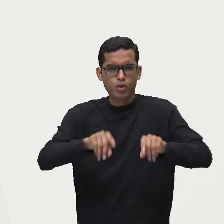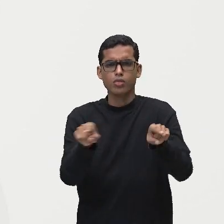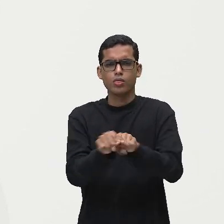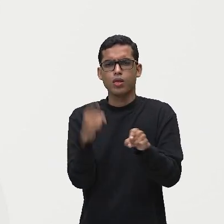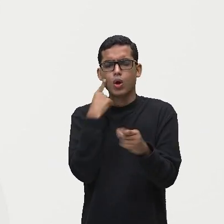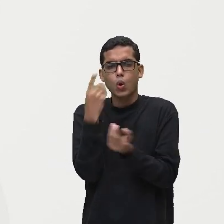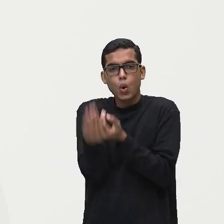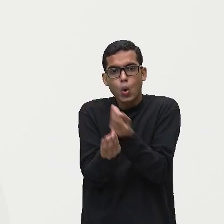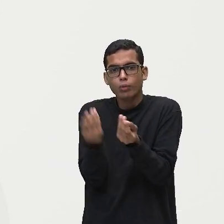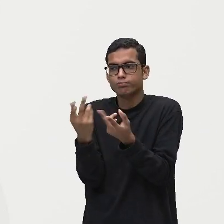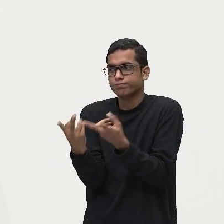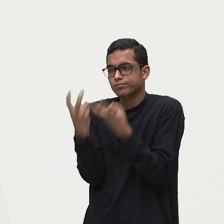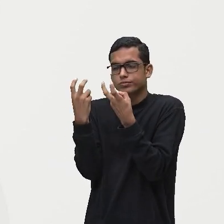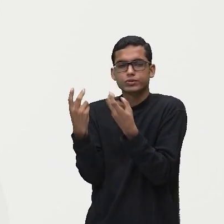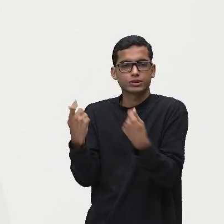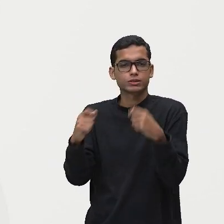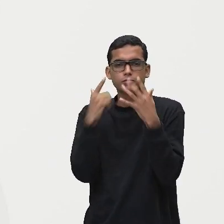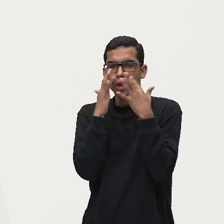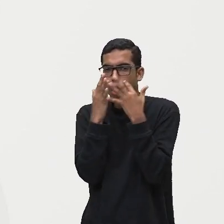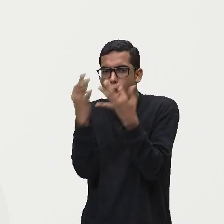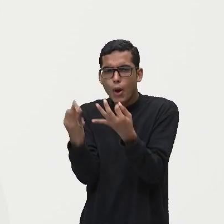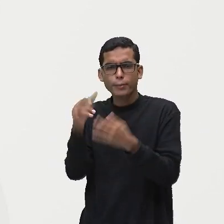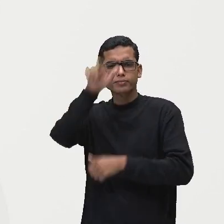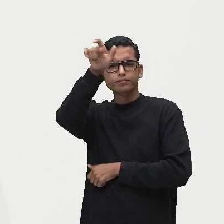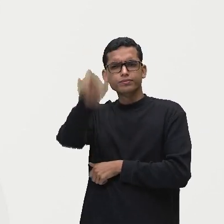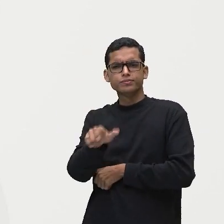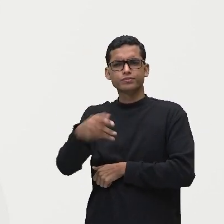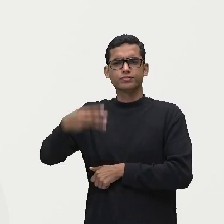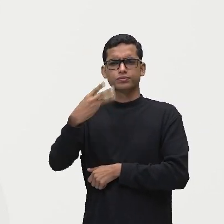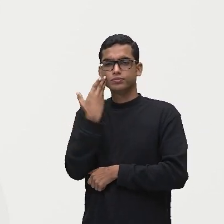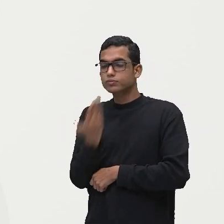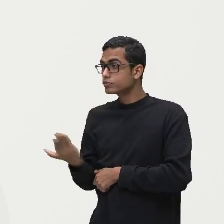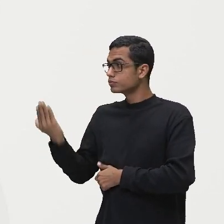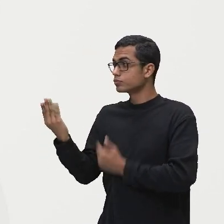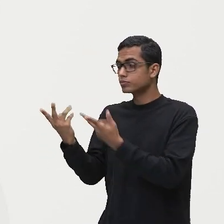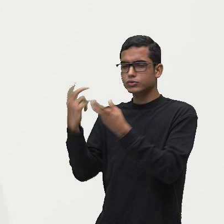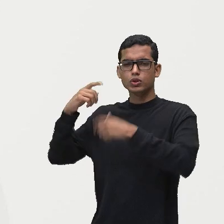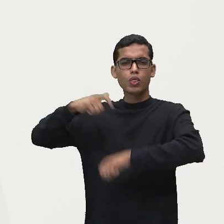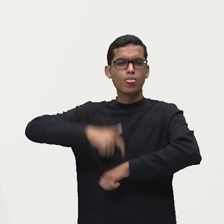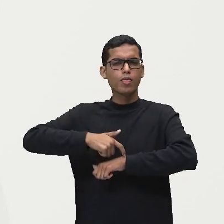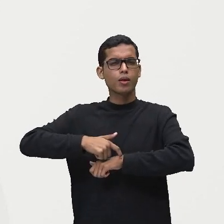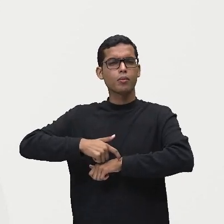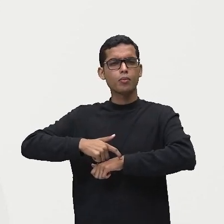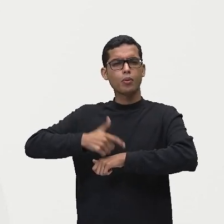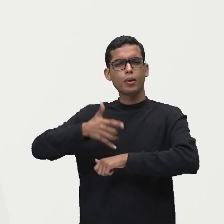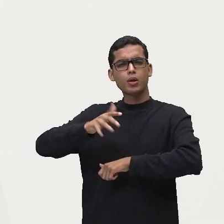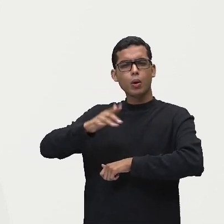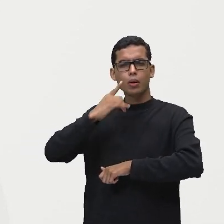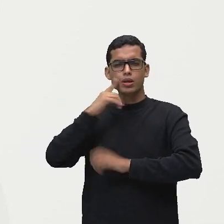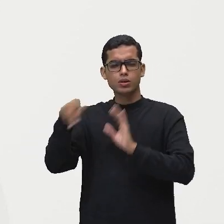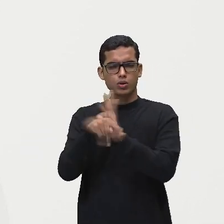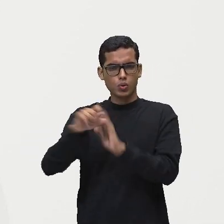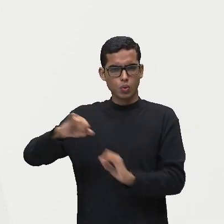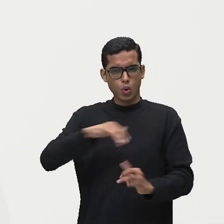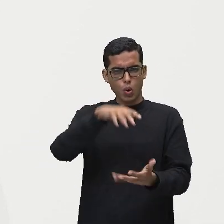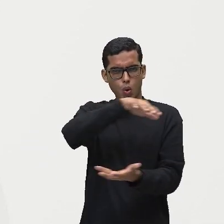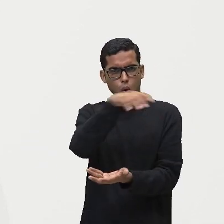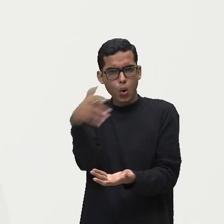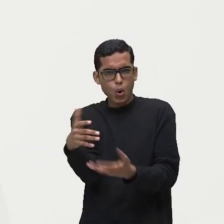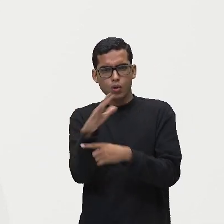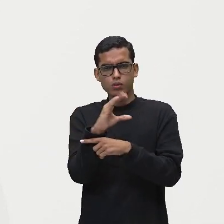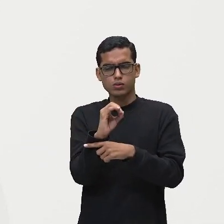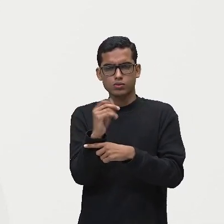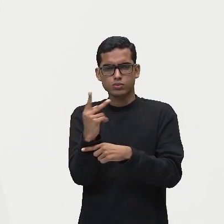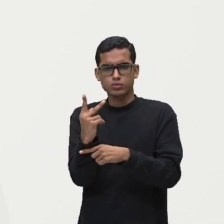Observe o tempo médio, hein, na atmosfera do gás carbônico, de 100